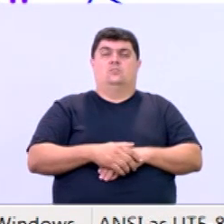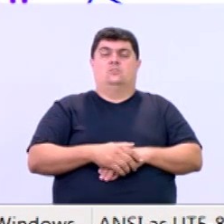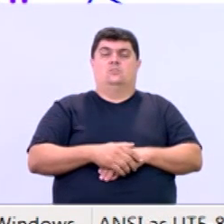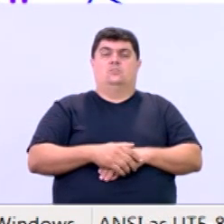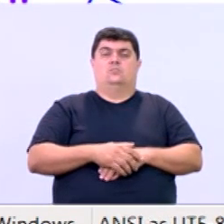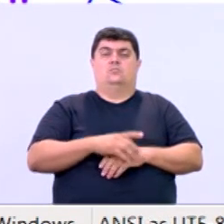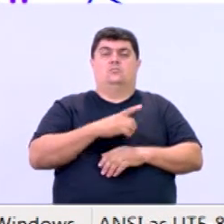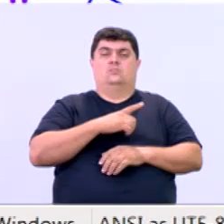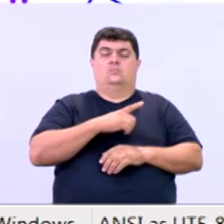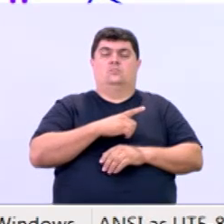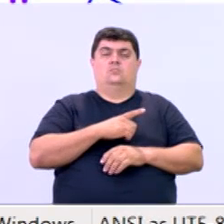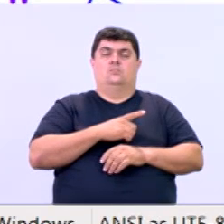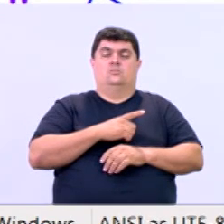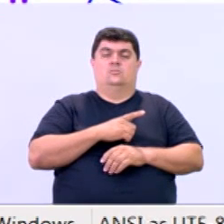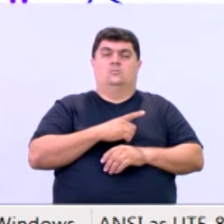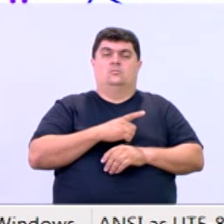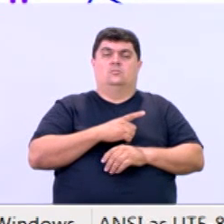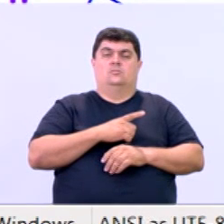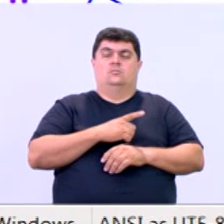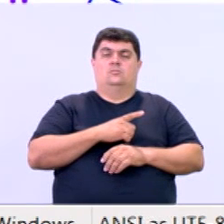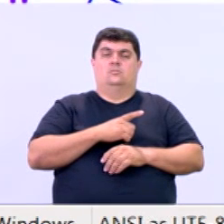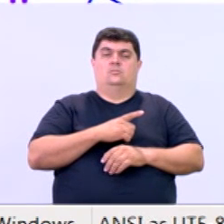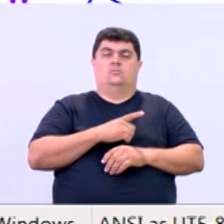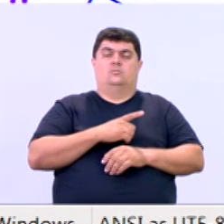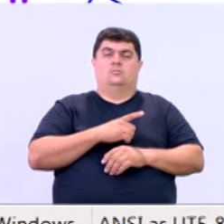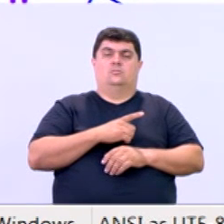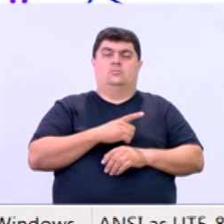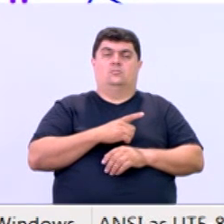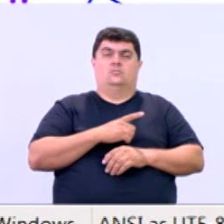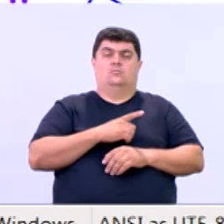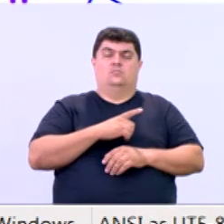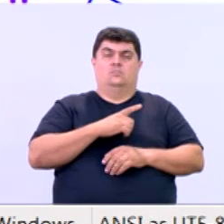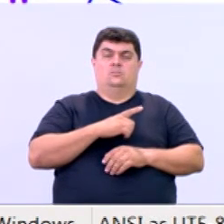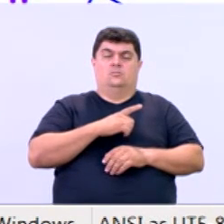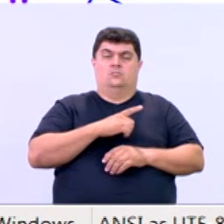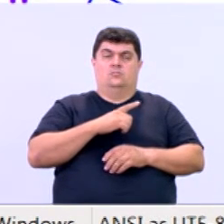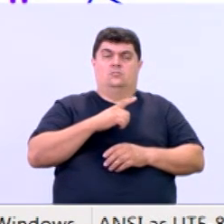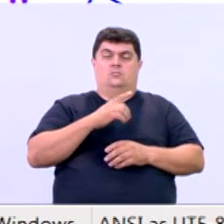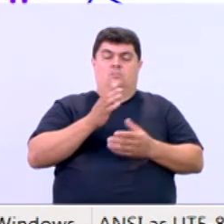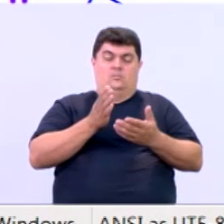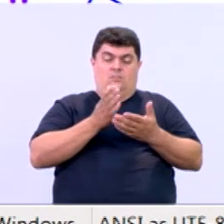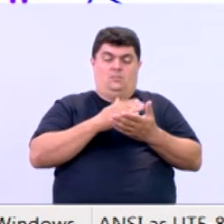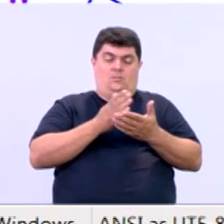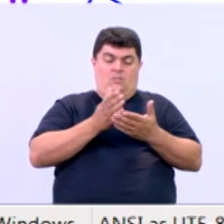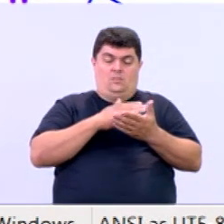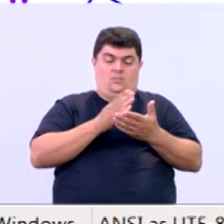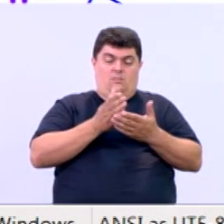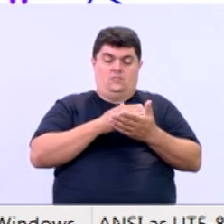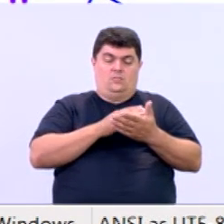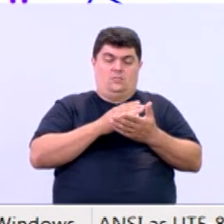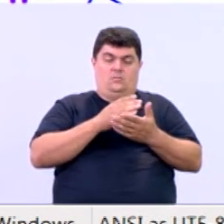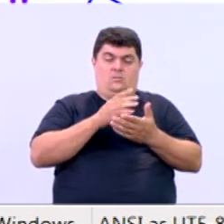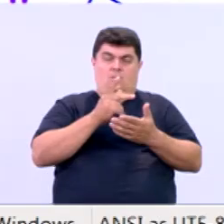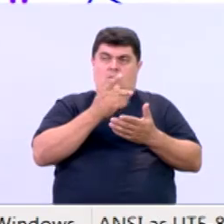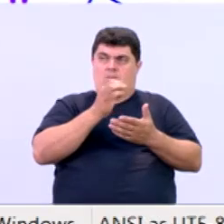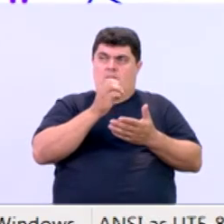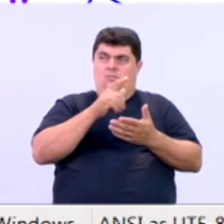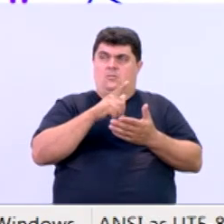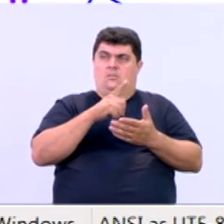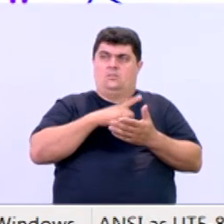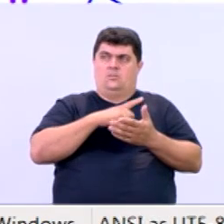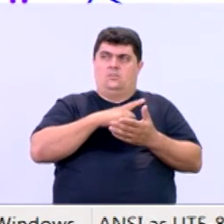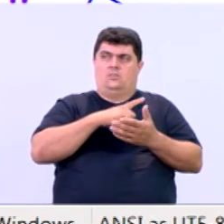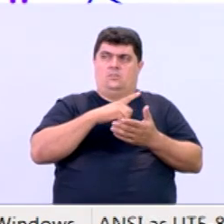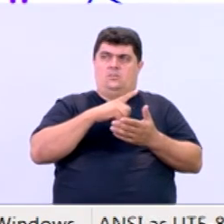recurso. Então, aqui eu começo a página HTML propriamente dita.